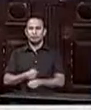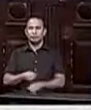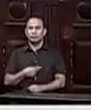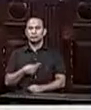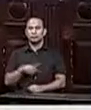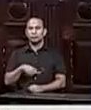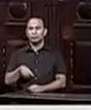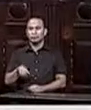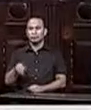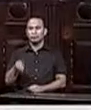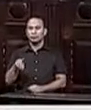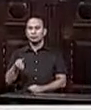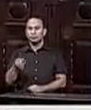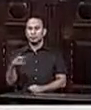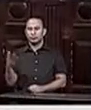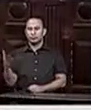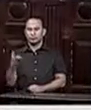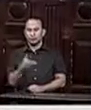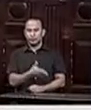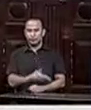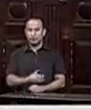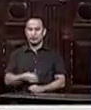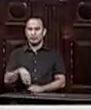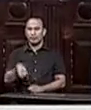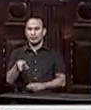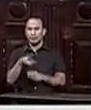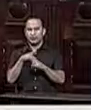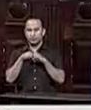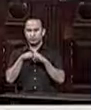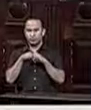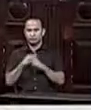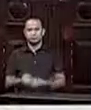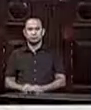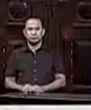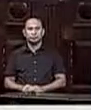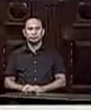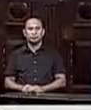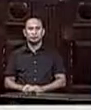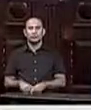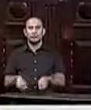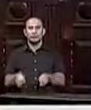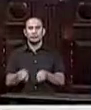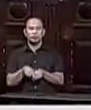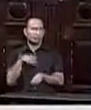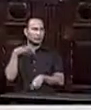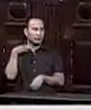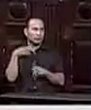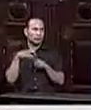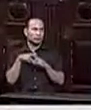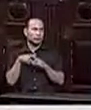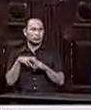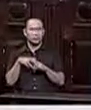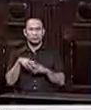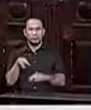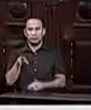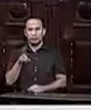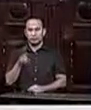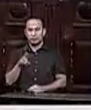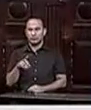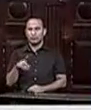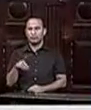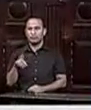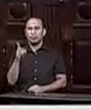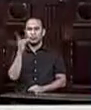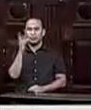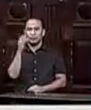comparecimento do representante da Caixa Econômica Federal, o representante senhor deputado, do INEAS, do deputado